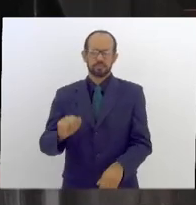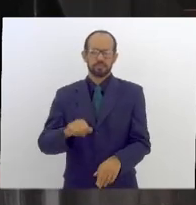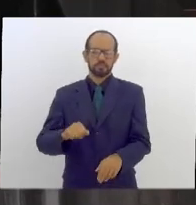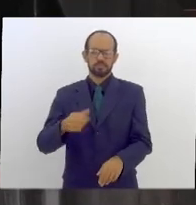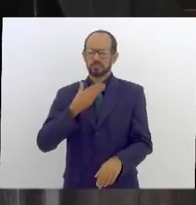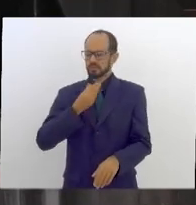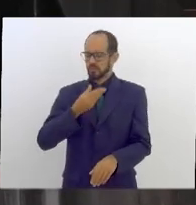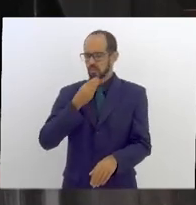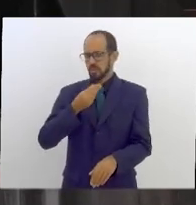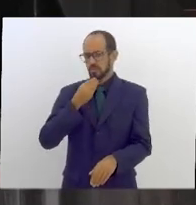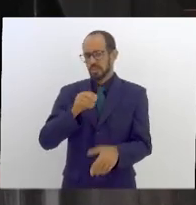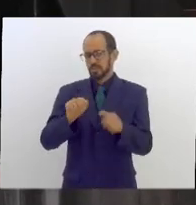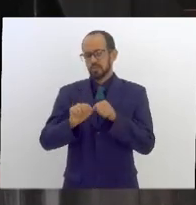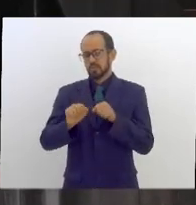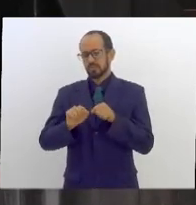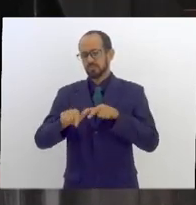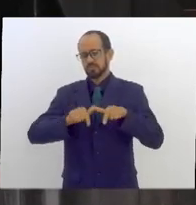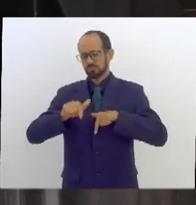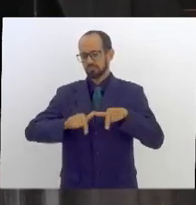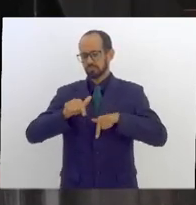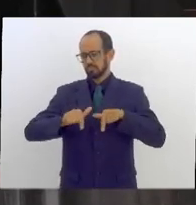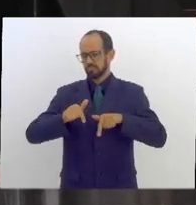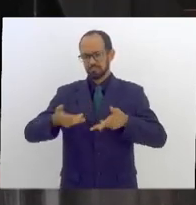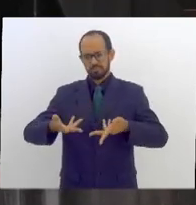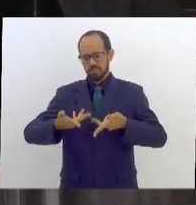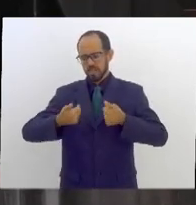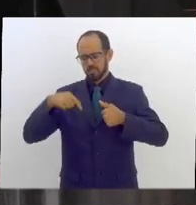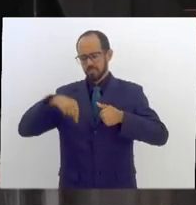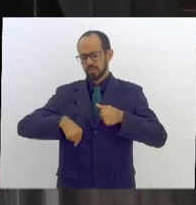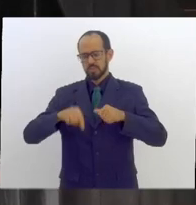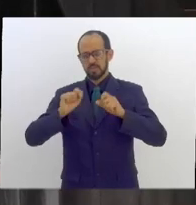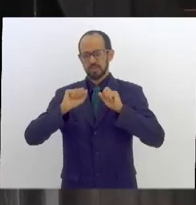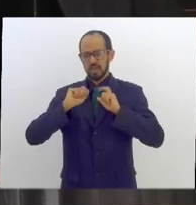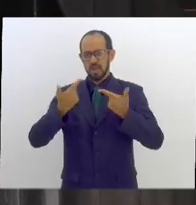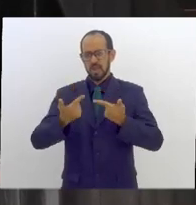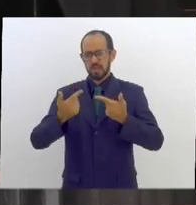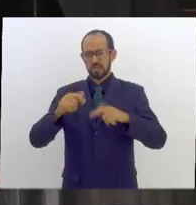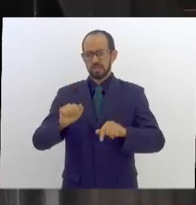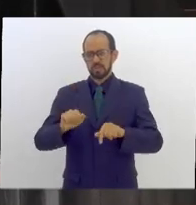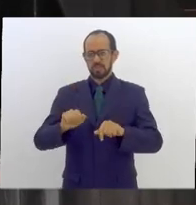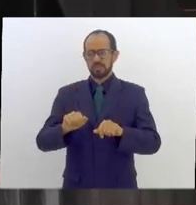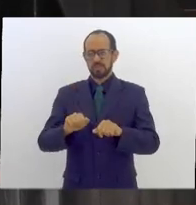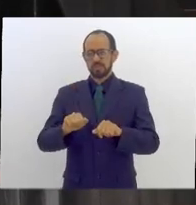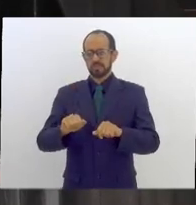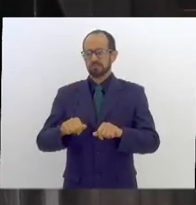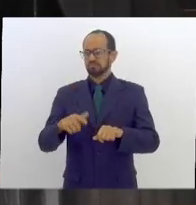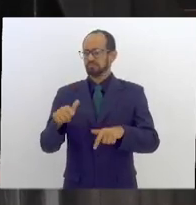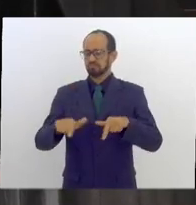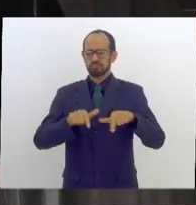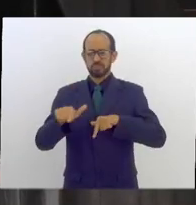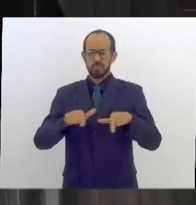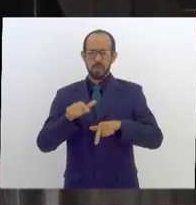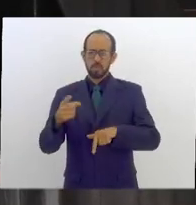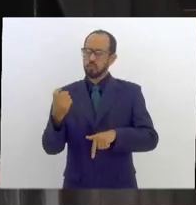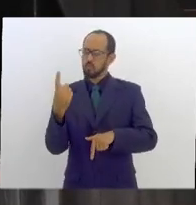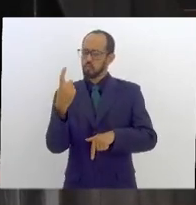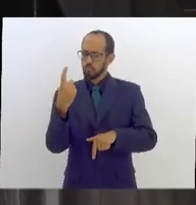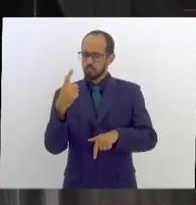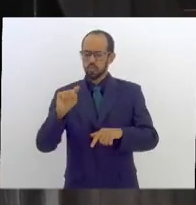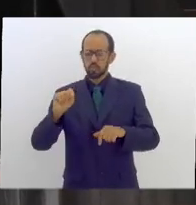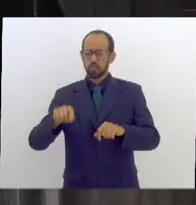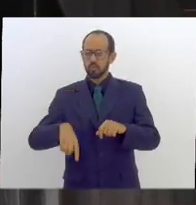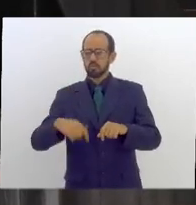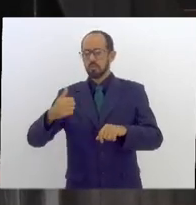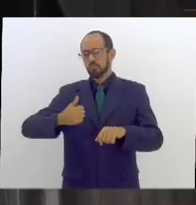que fez um trabalho, vem fazendo um trabalho excepcional aqui na casa, um trabalho ímpar. Tive meu primeiro presidente